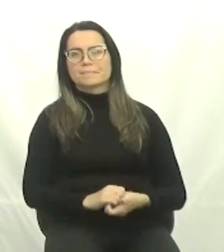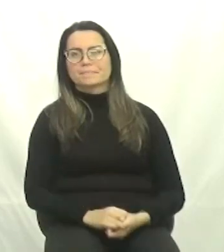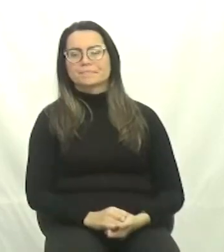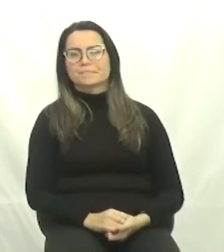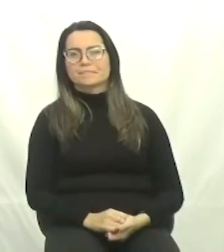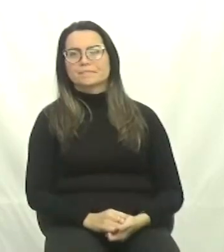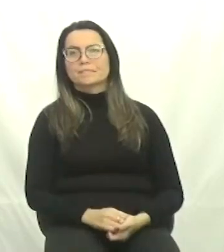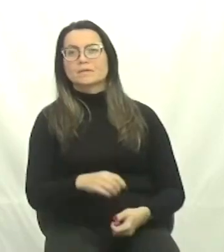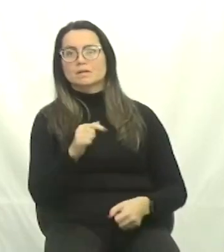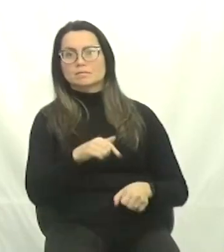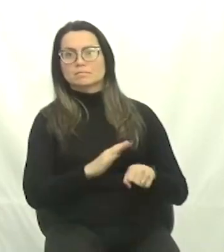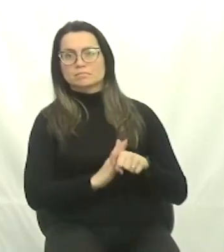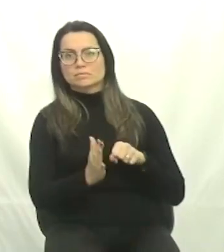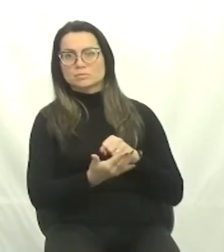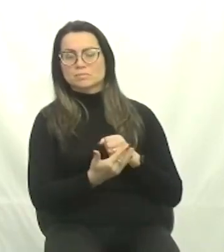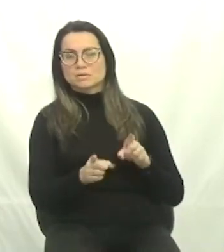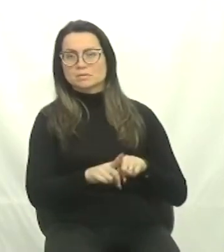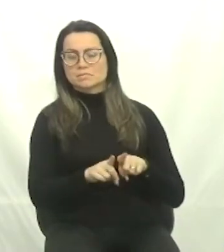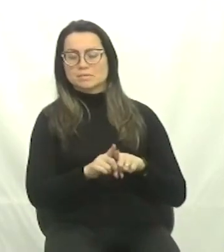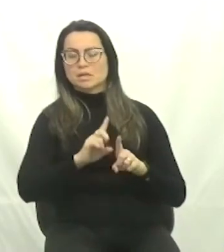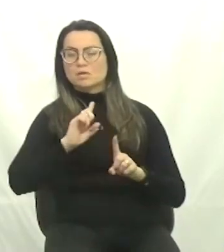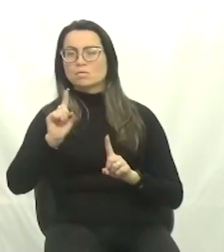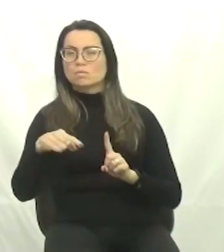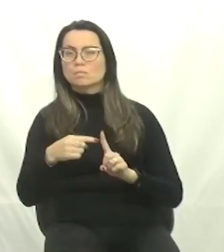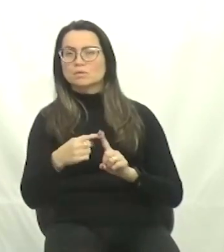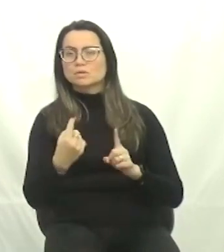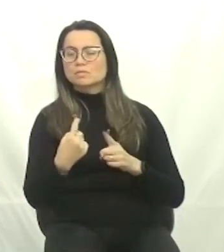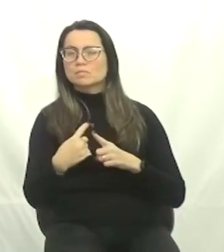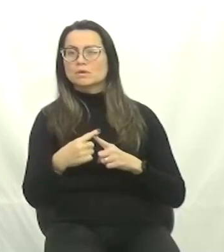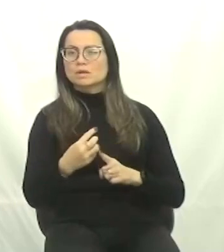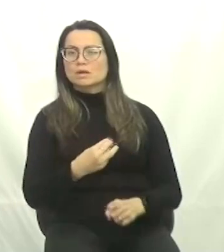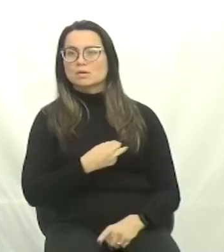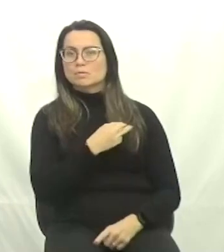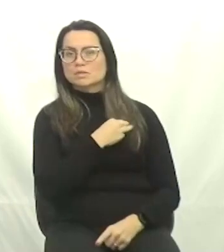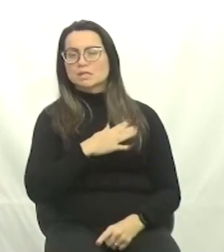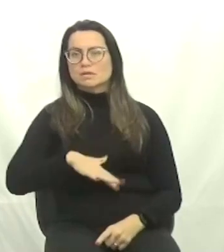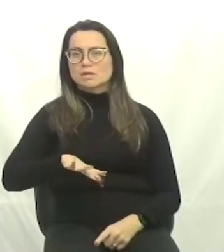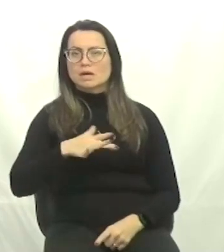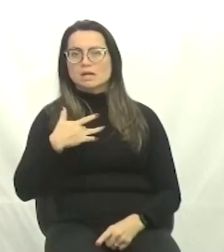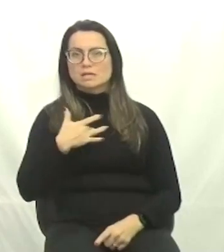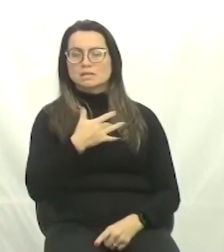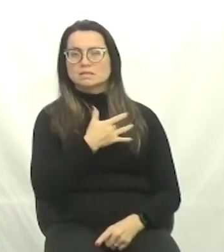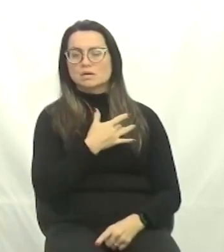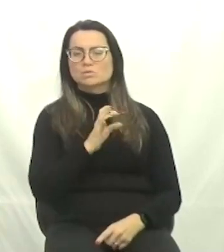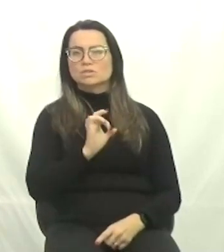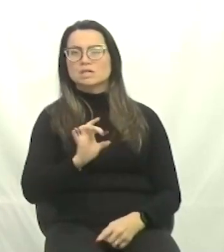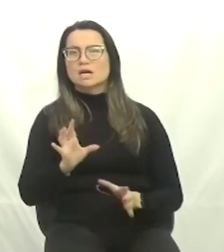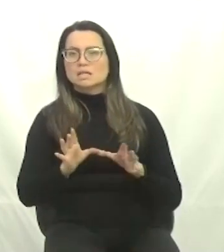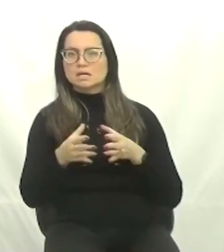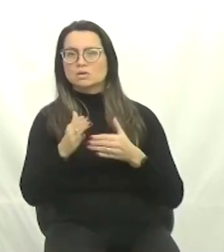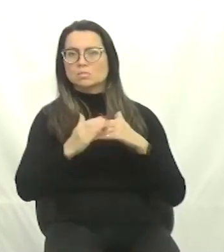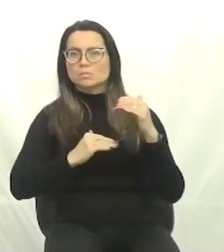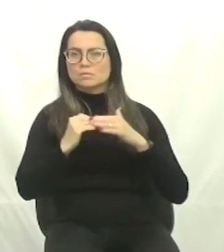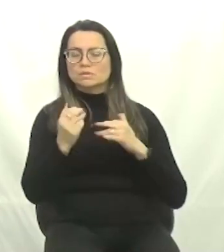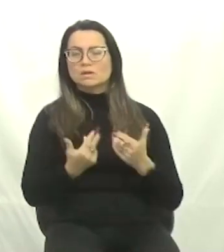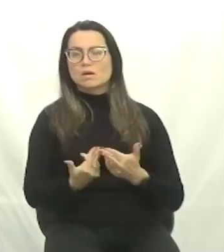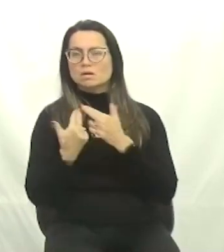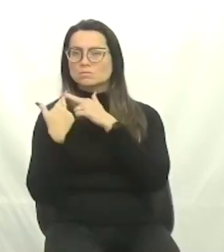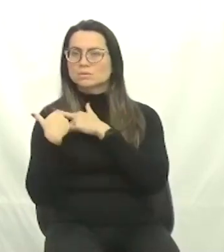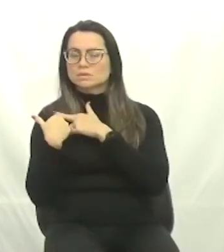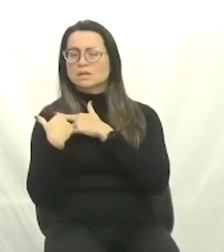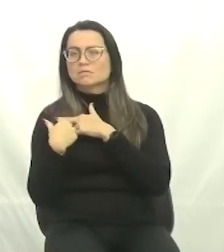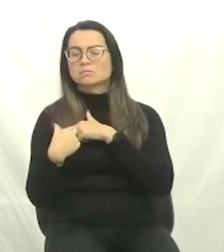nos bairros, tendo em vista que, de acordo com o Ministério de Saúde, cada equipe de profissional deve ser responsável por,